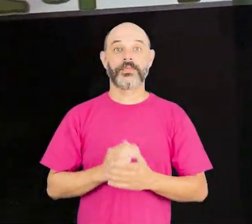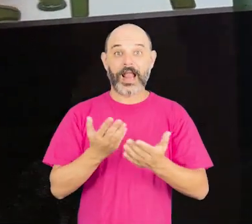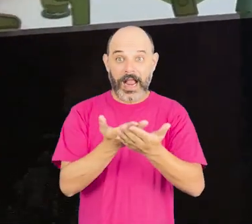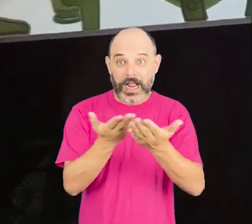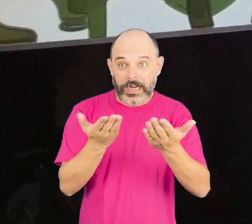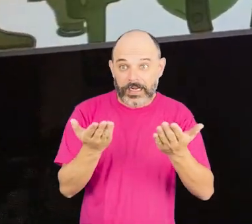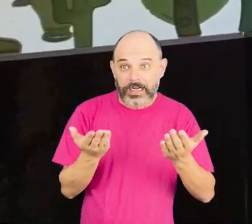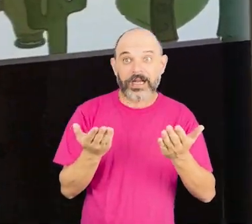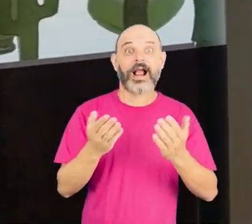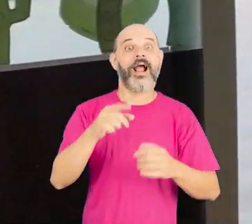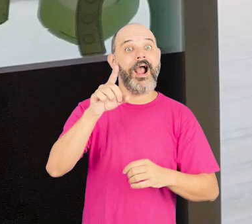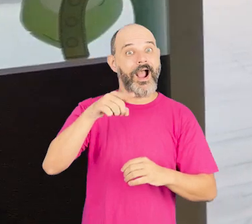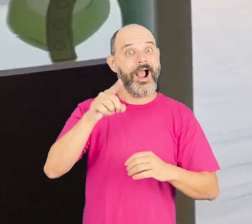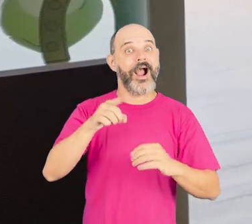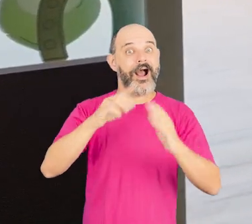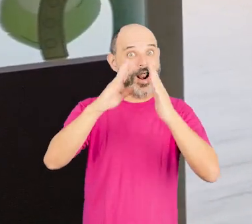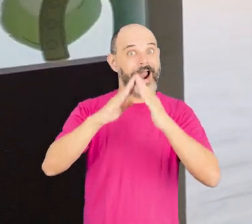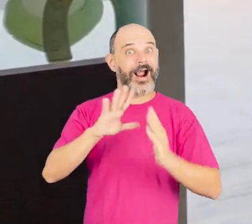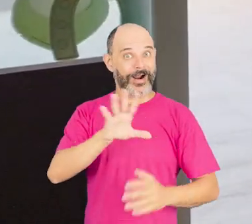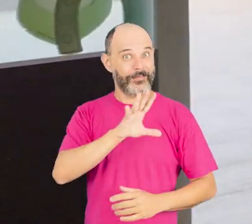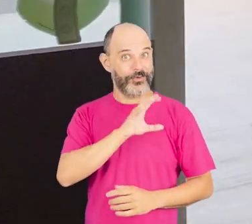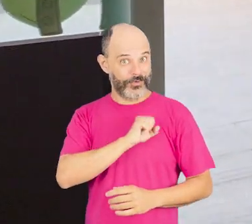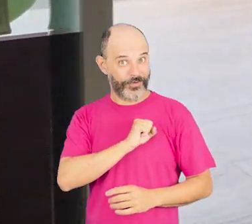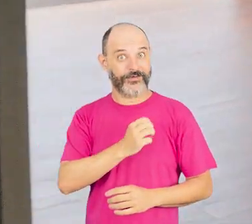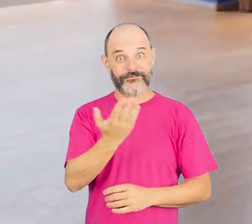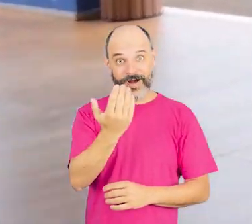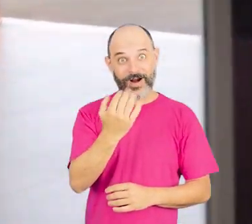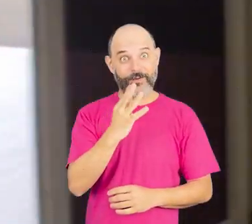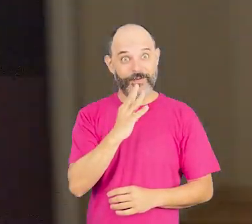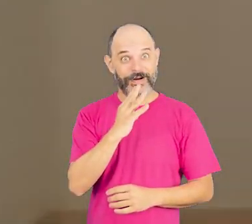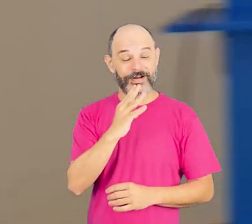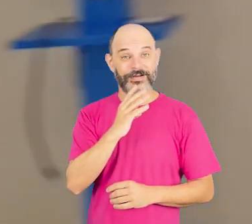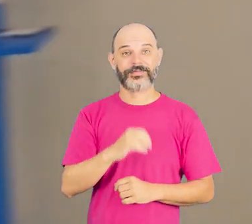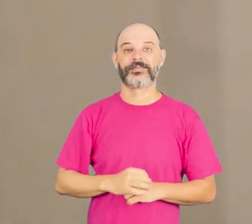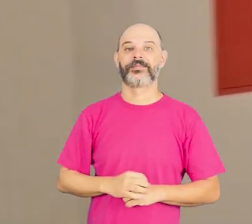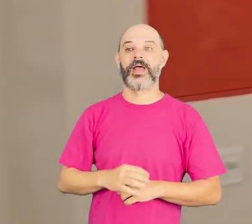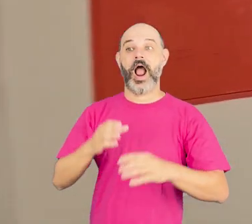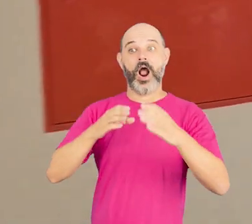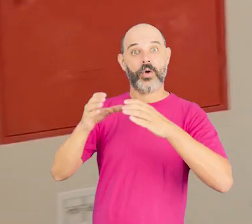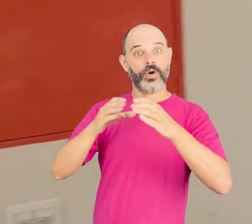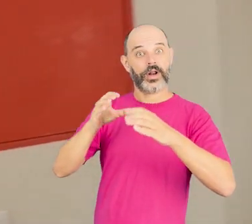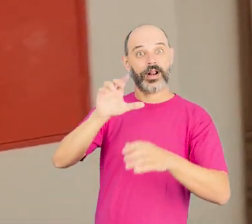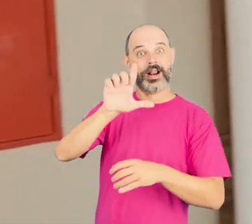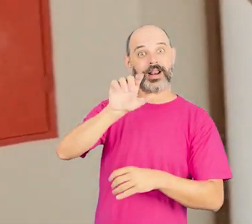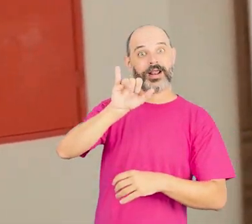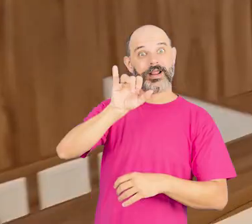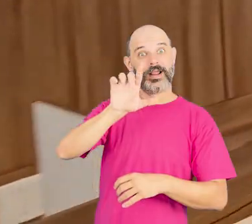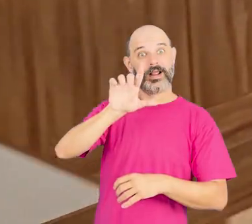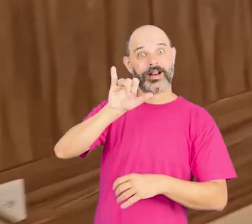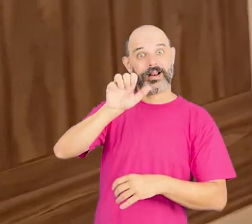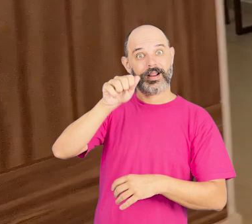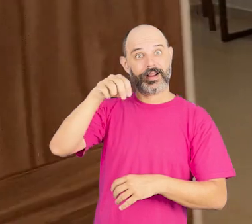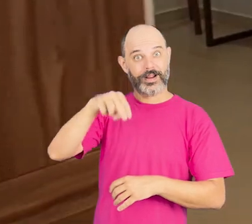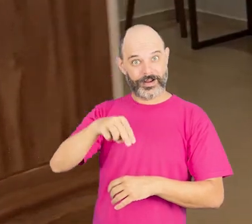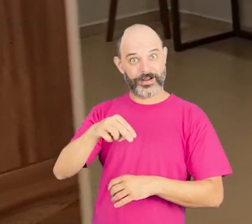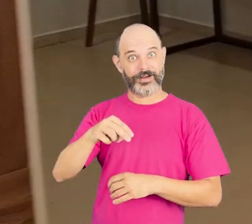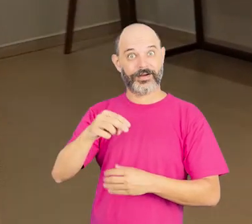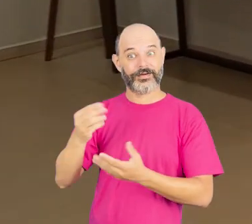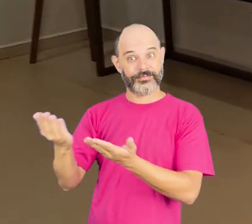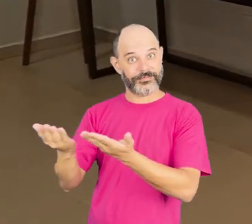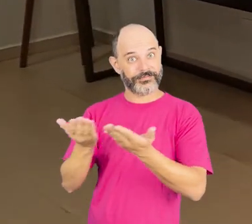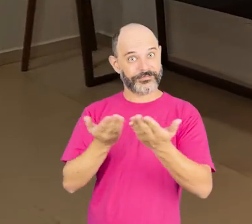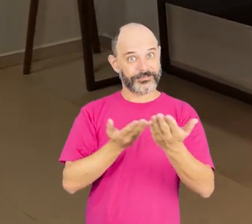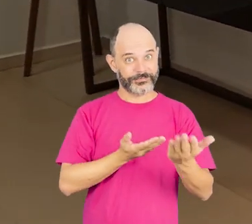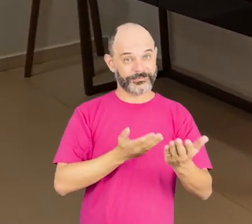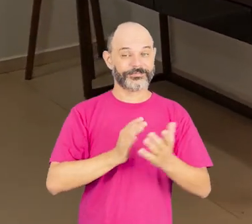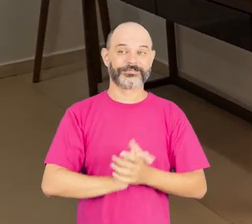Então aqui é o Lar de Amor! Vem conhecer comigo! A coordenadora Lilian veio nos receber! Oi, Lilian!